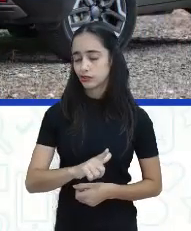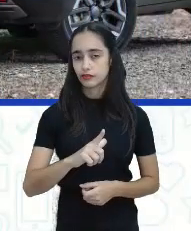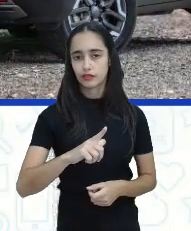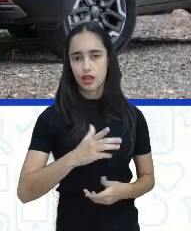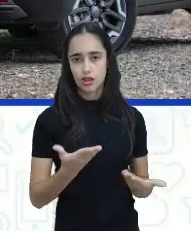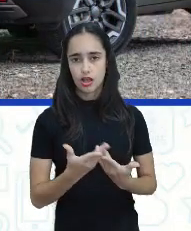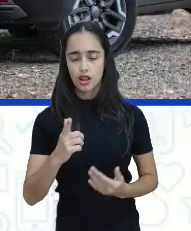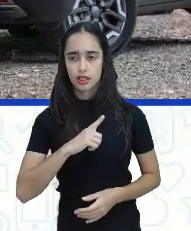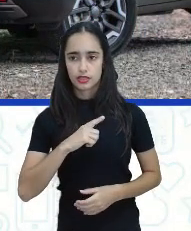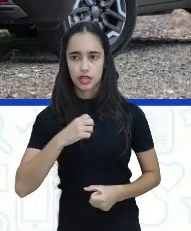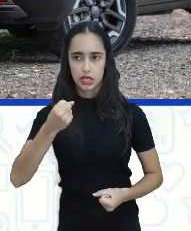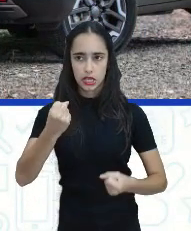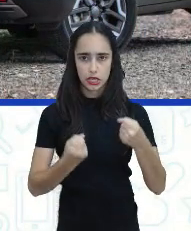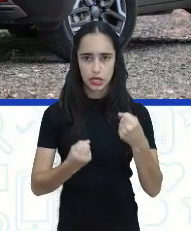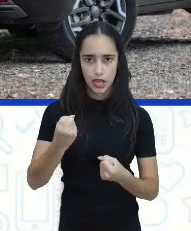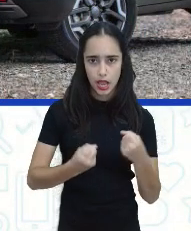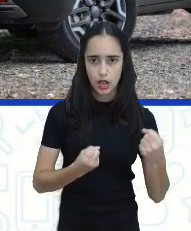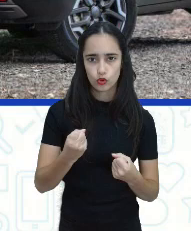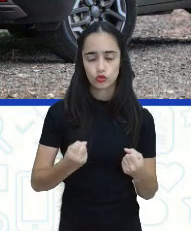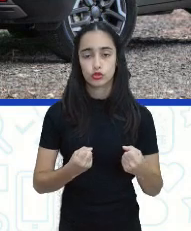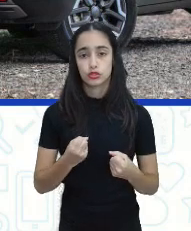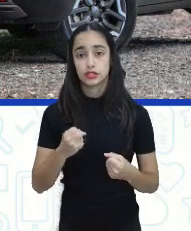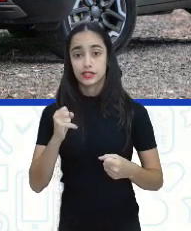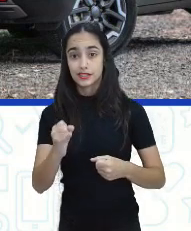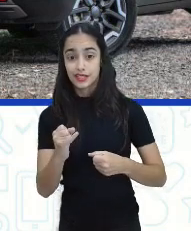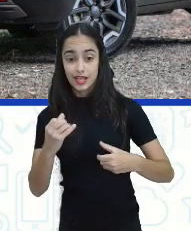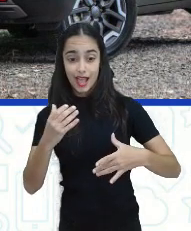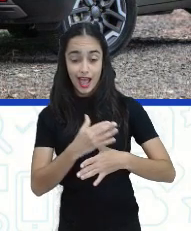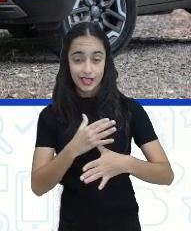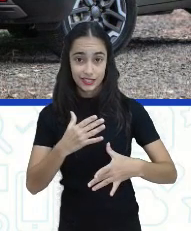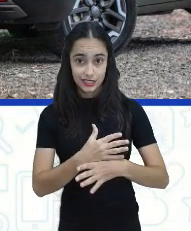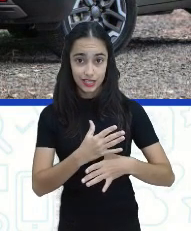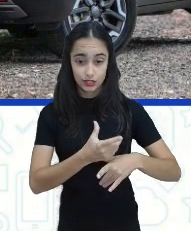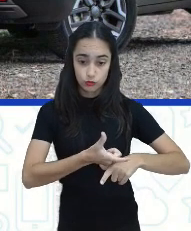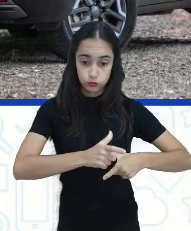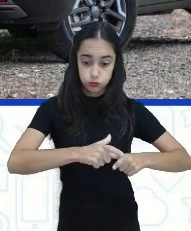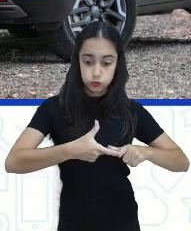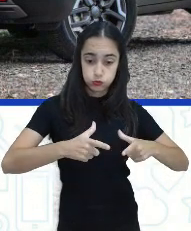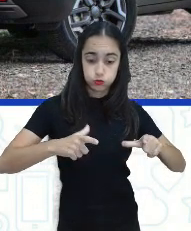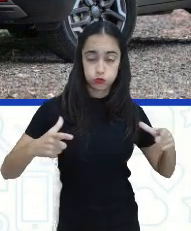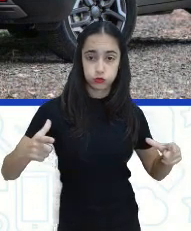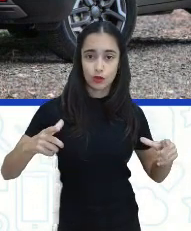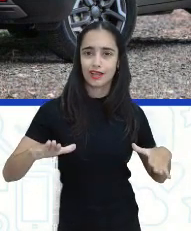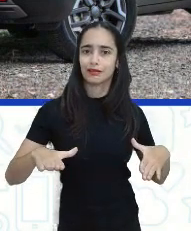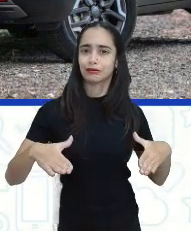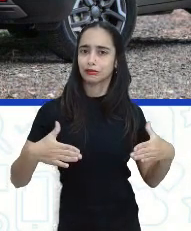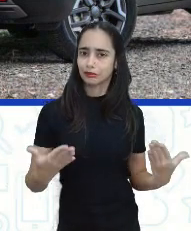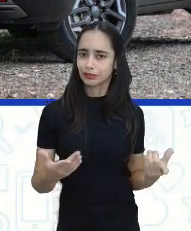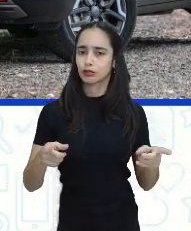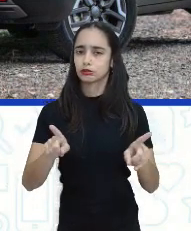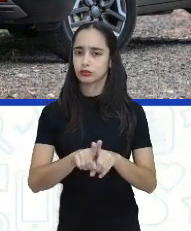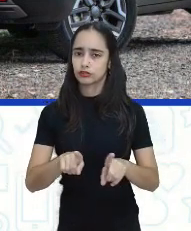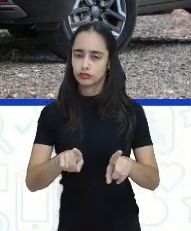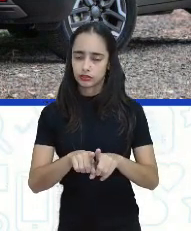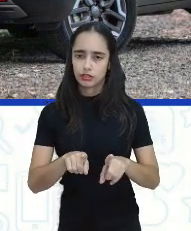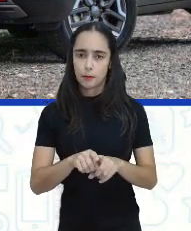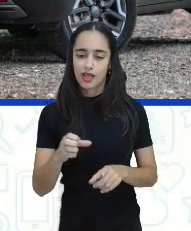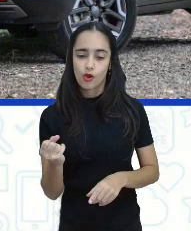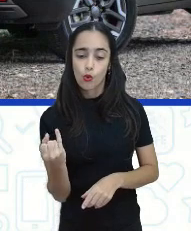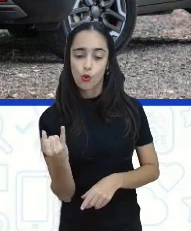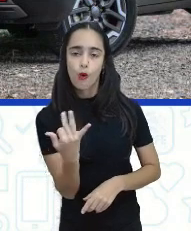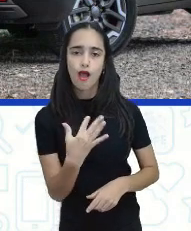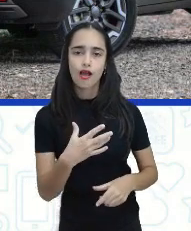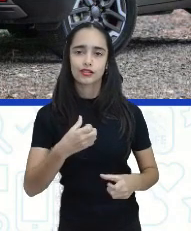na cidade. Quanto a cidade cresce, Isso. vai aumentando também a questão dos carros, né? Particulares.